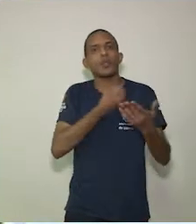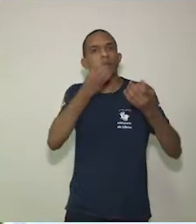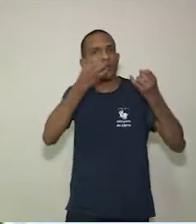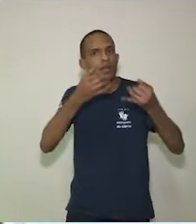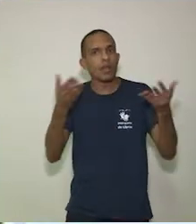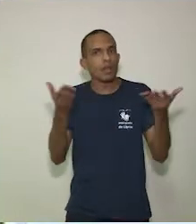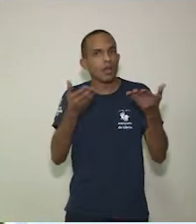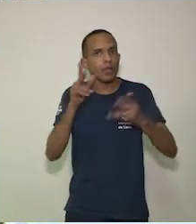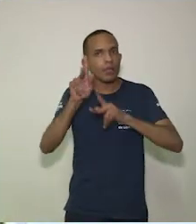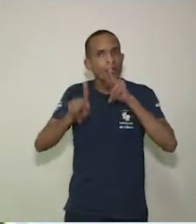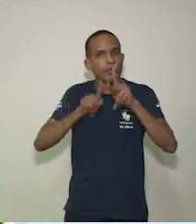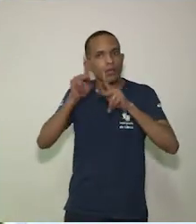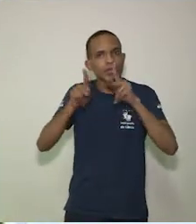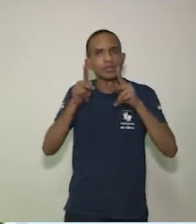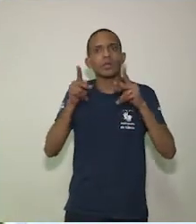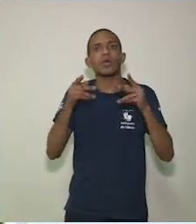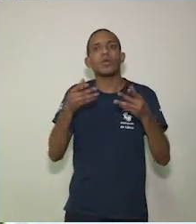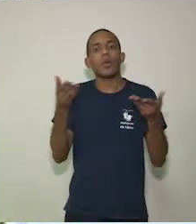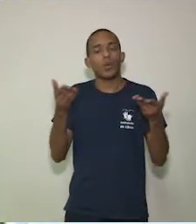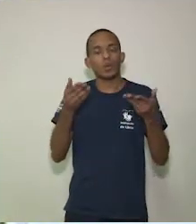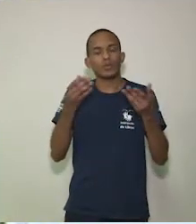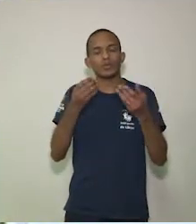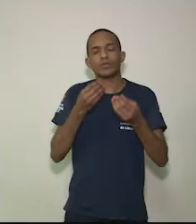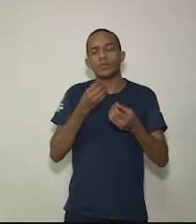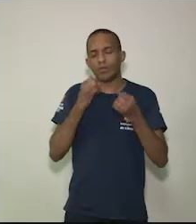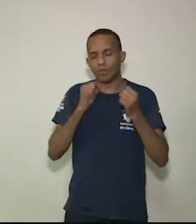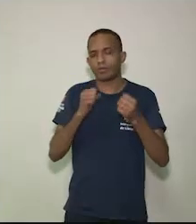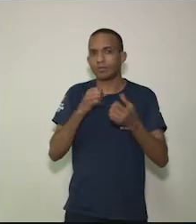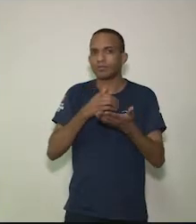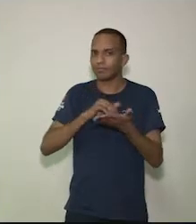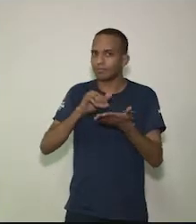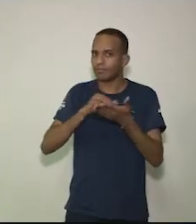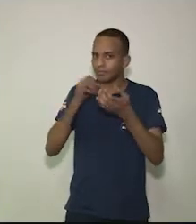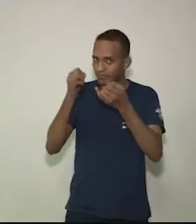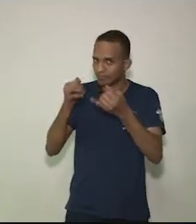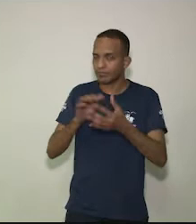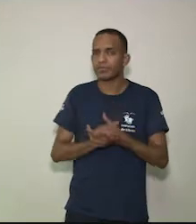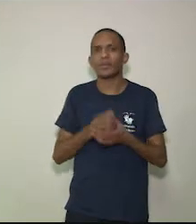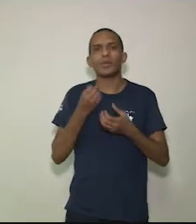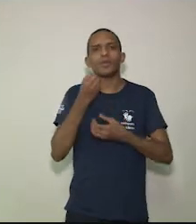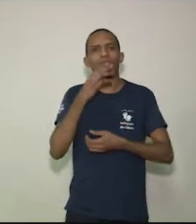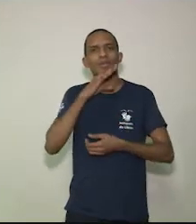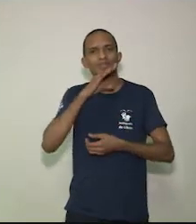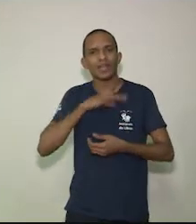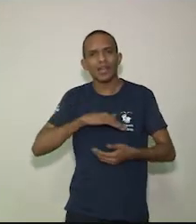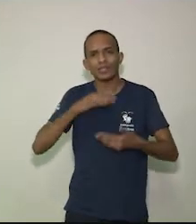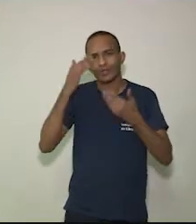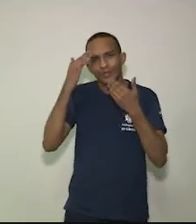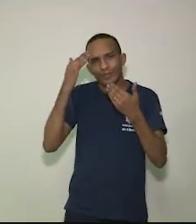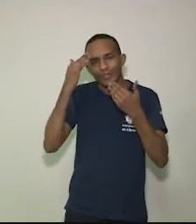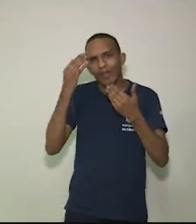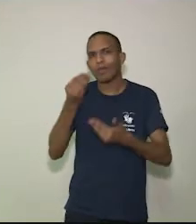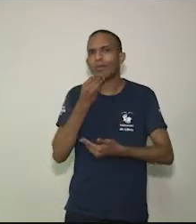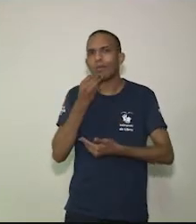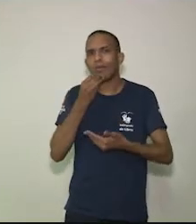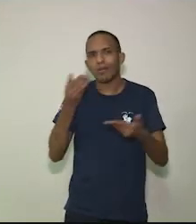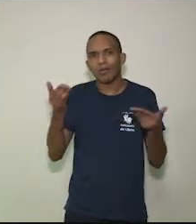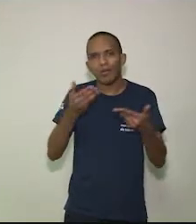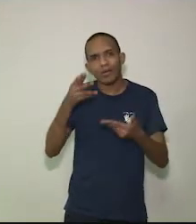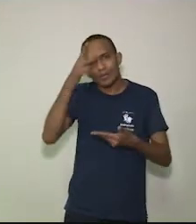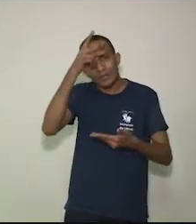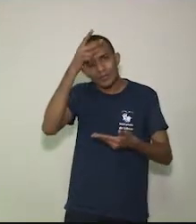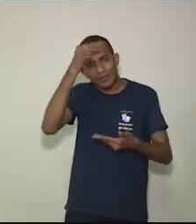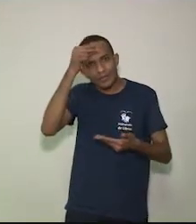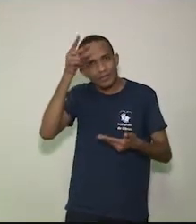disponibilizados à população a partir do dia de hoje. Secretário. Boa tarde a todos, obrigada pela oportunidade,